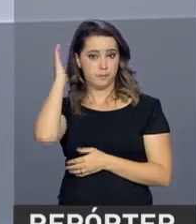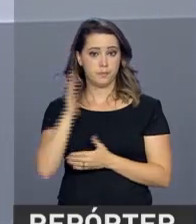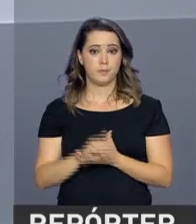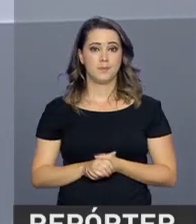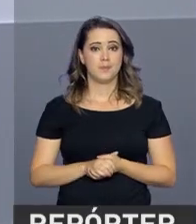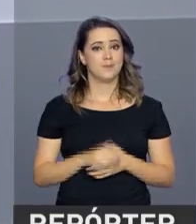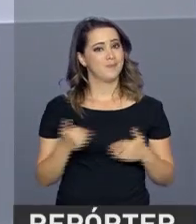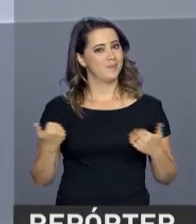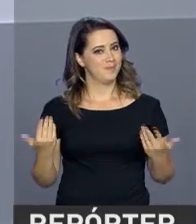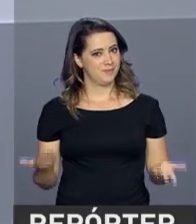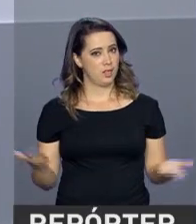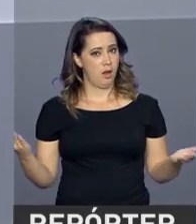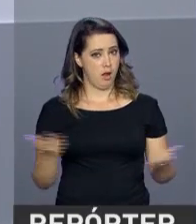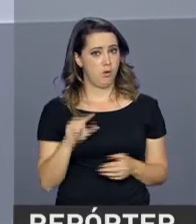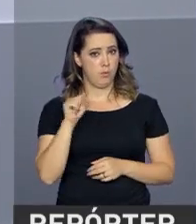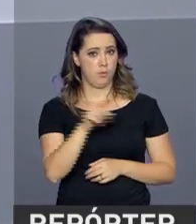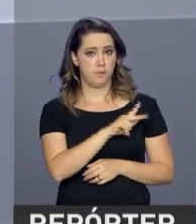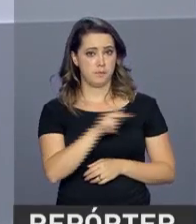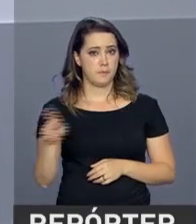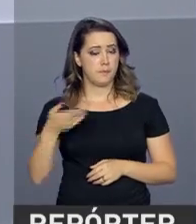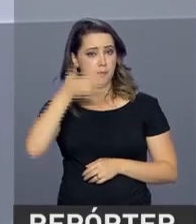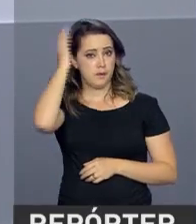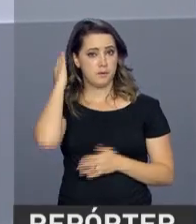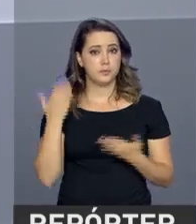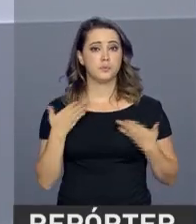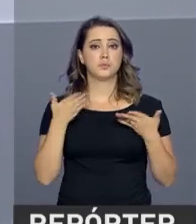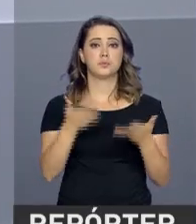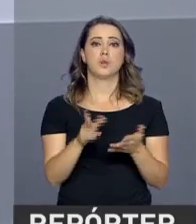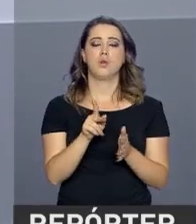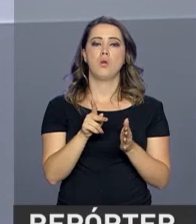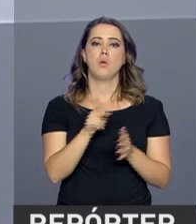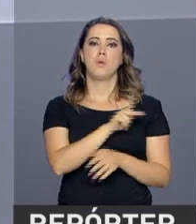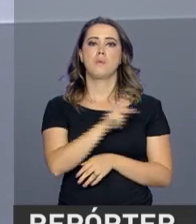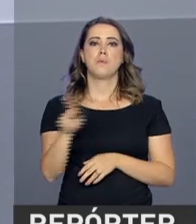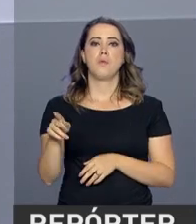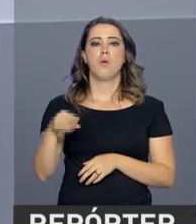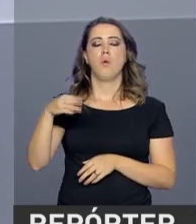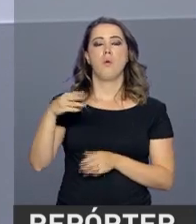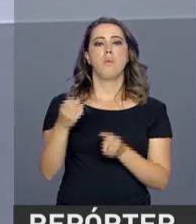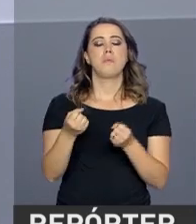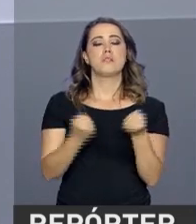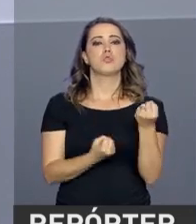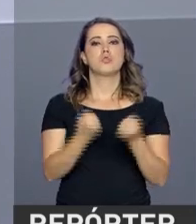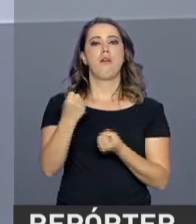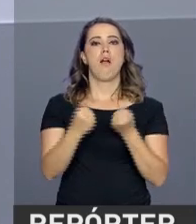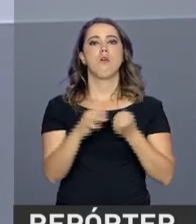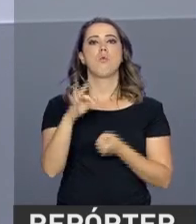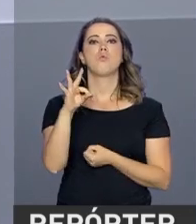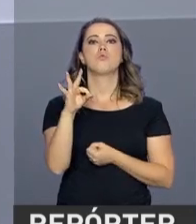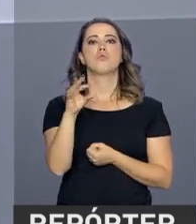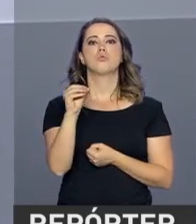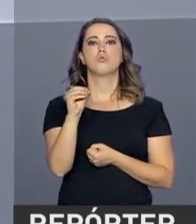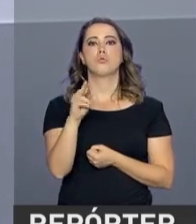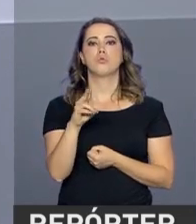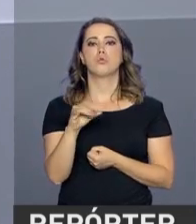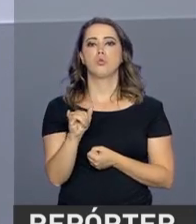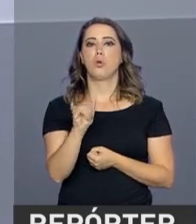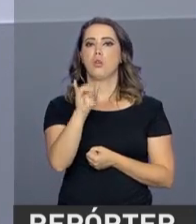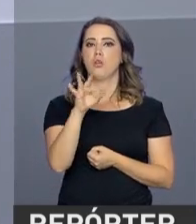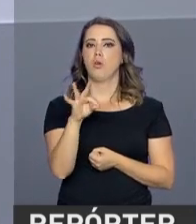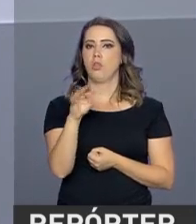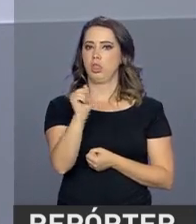e agora há pouco o presidente temer recebeu o presidente da montadora de veículos toyota do brasil a fael